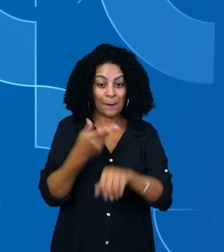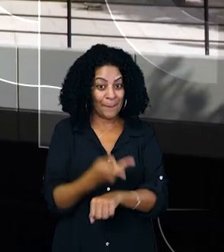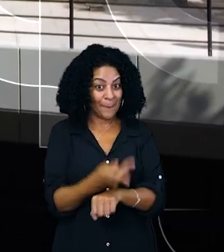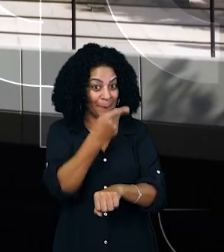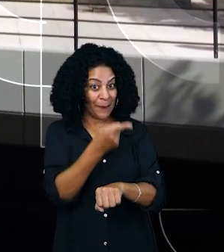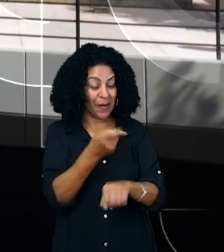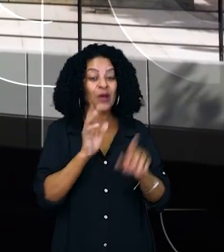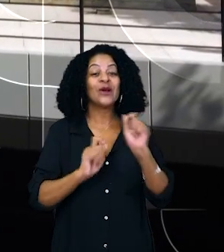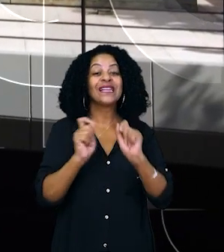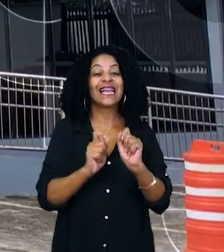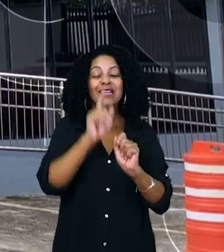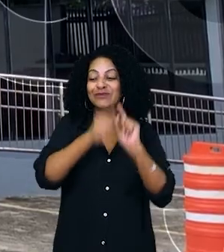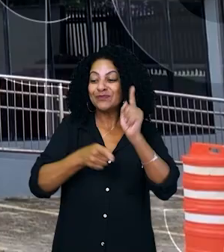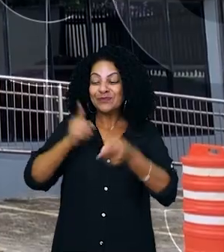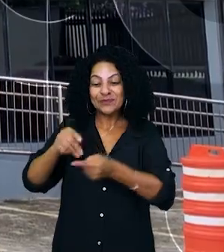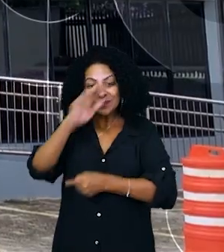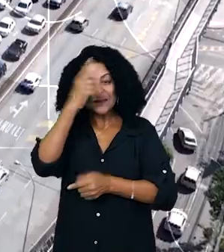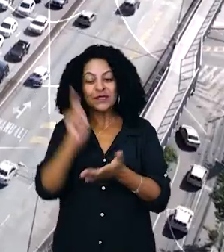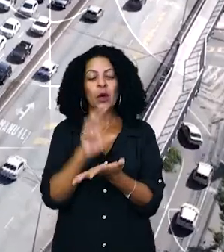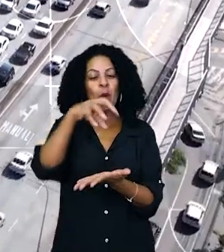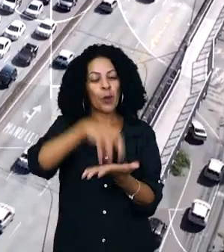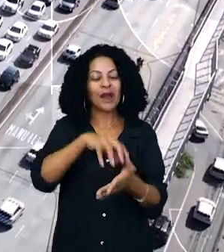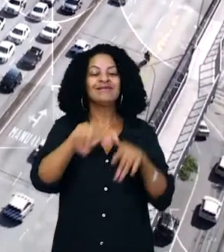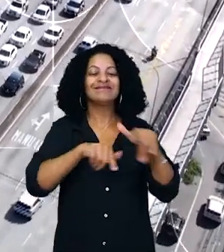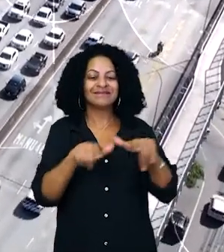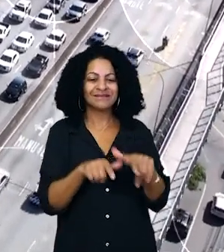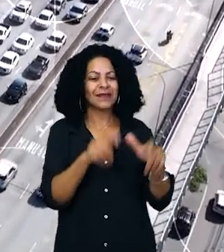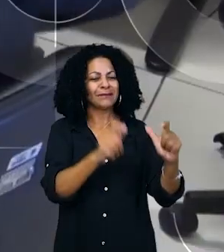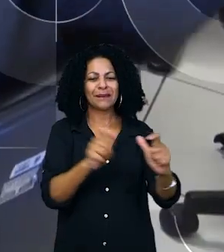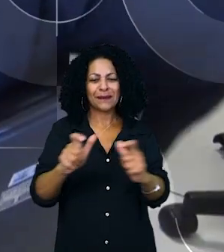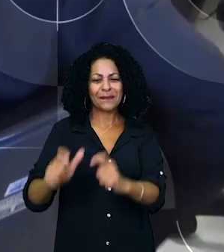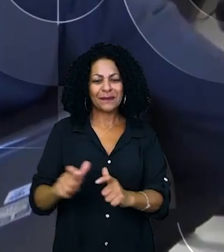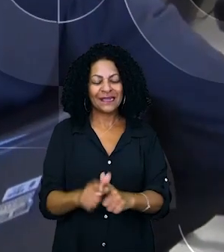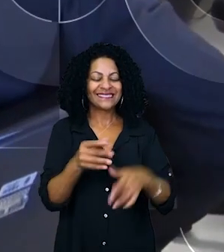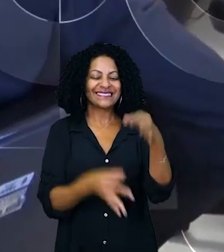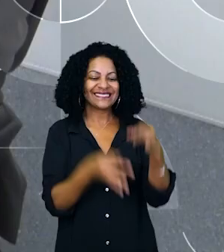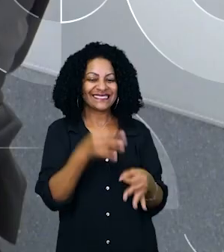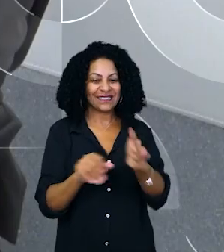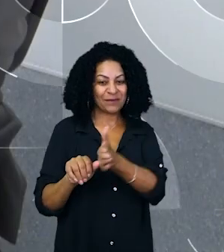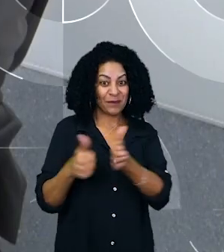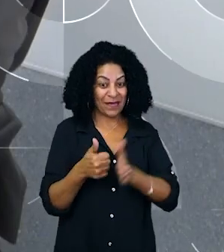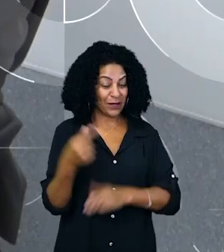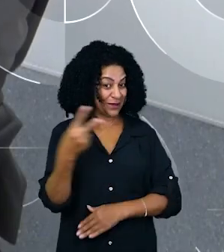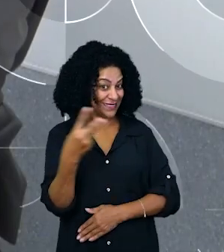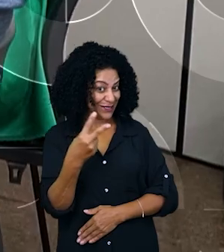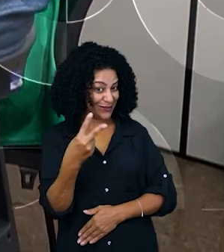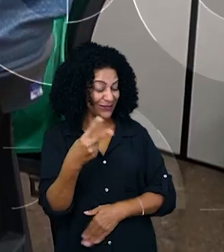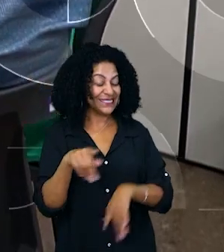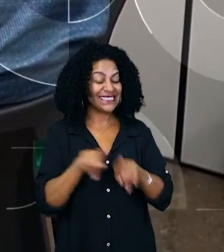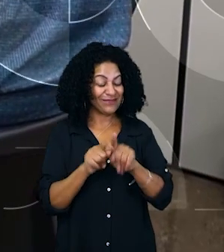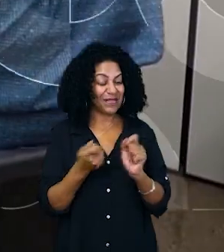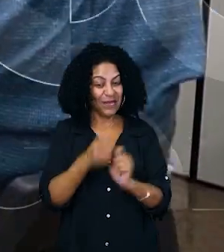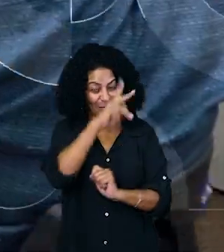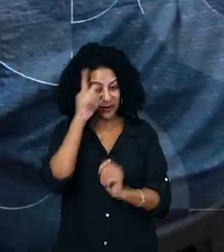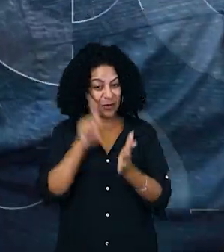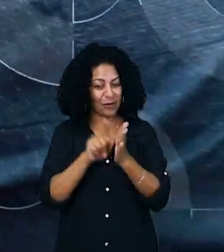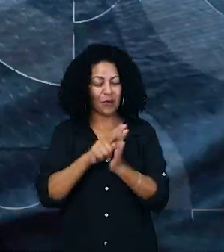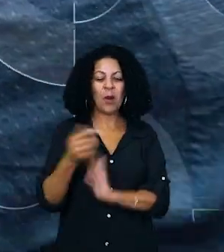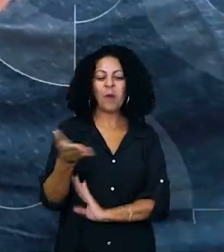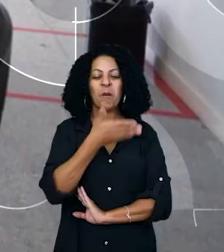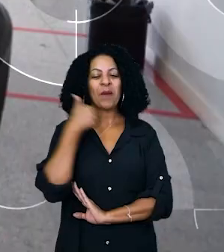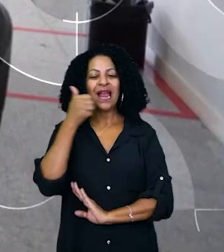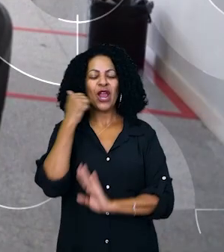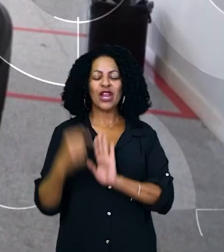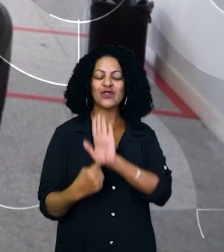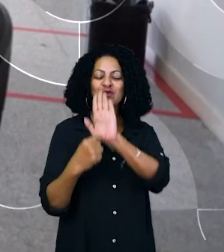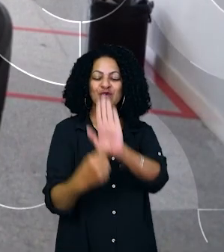Trabalhista. A premiação é destinada aos tribunais regionais do trabalho e às unidades judiciárias de primeiro e segundo graus que